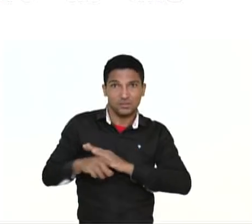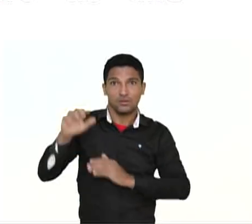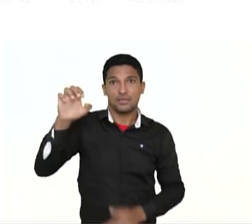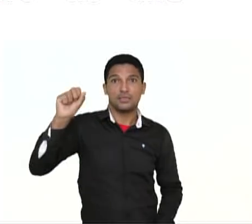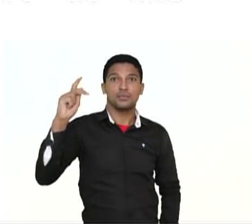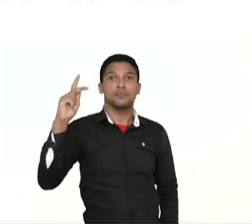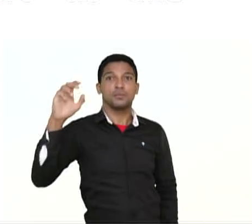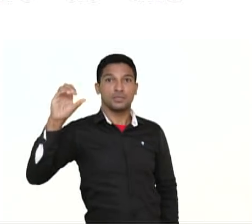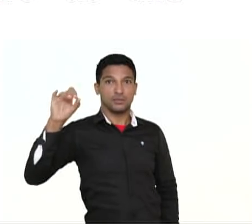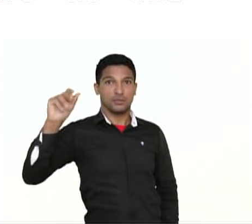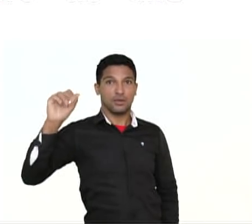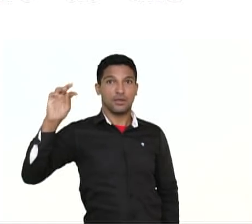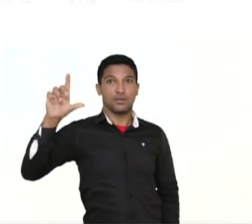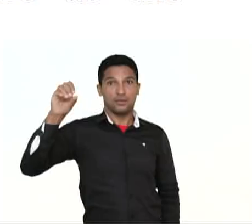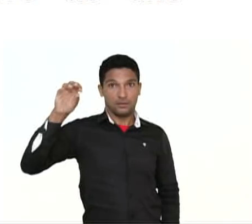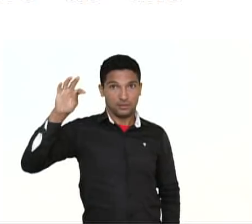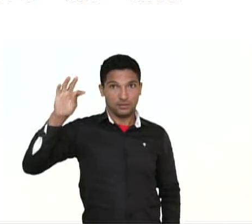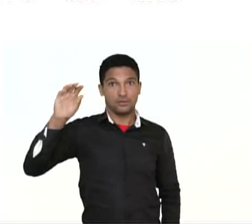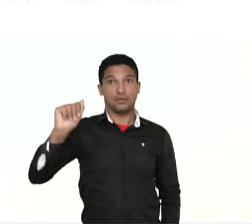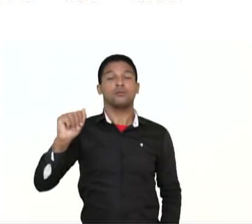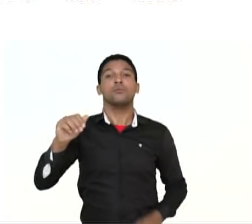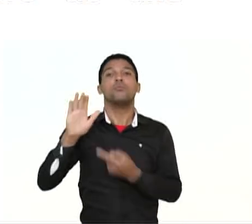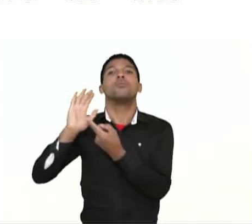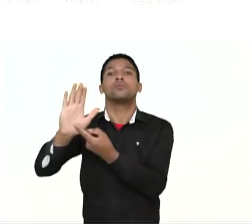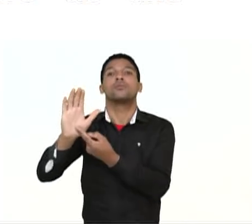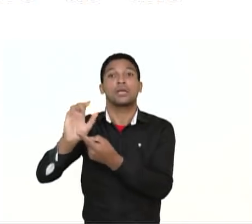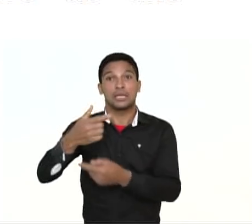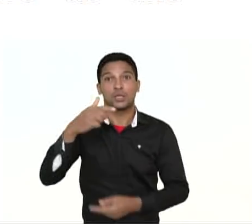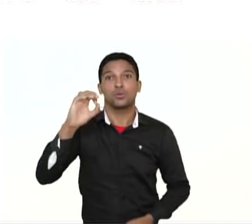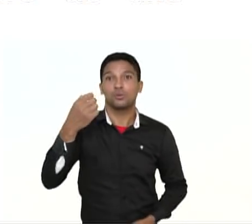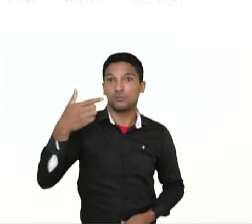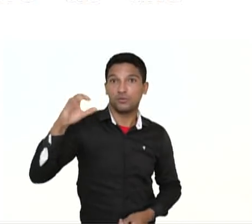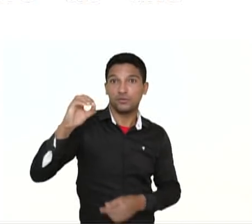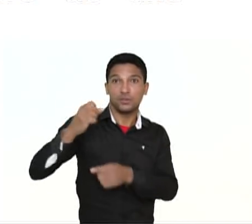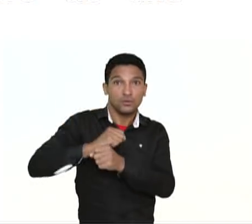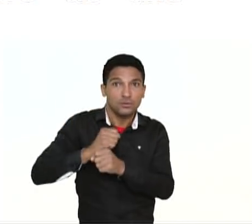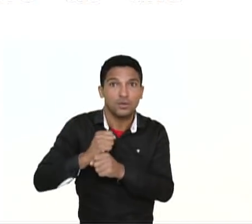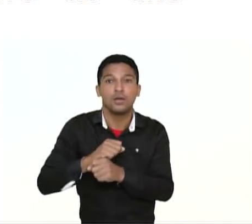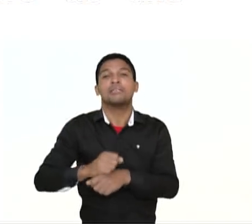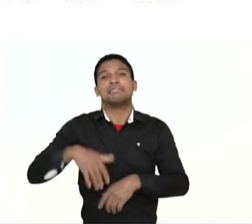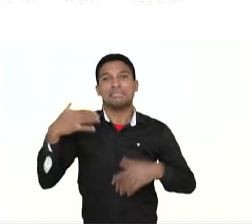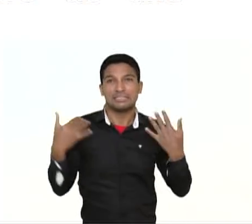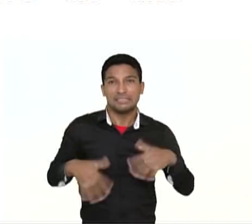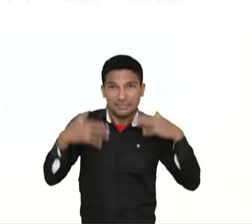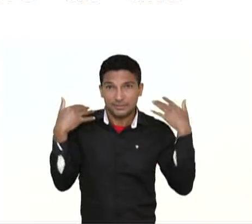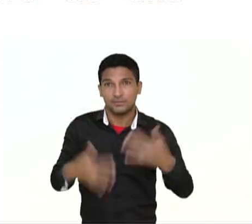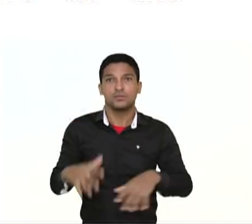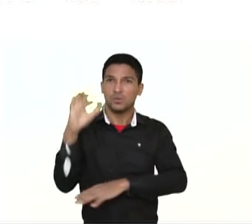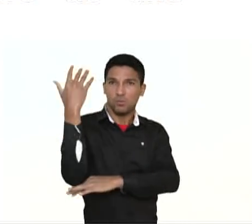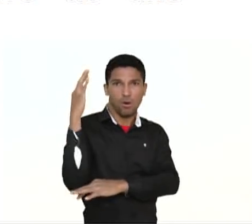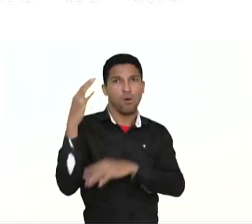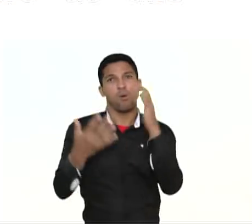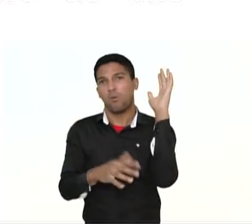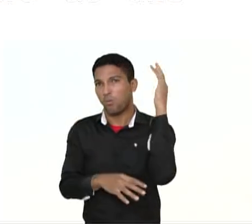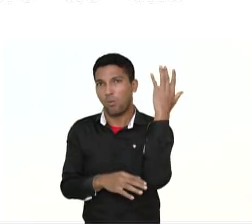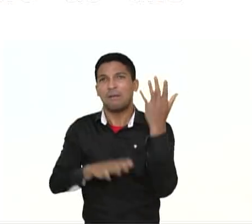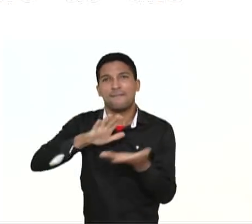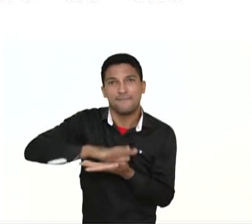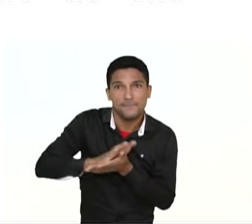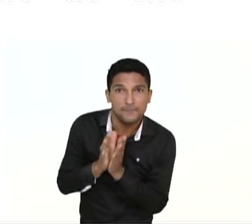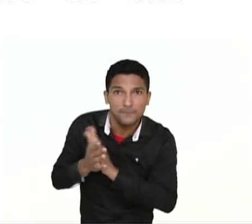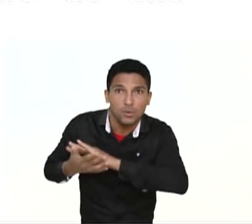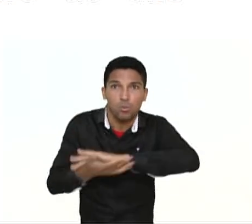ambiental. O ano de 2020 está se configurando como um novo período destrutivo para a